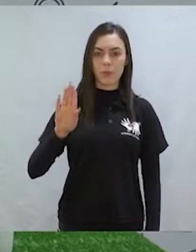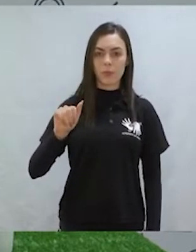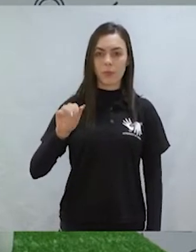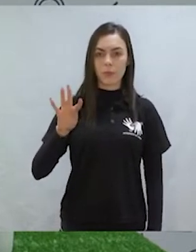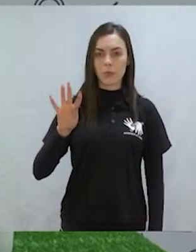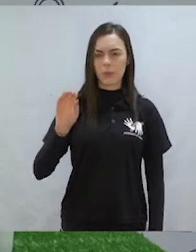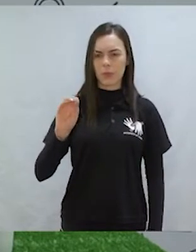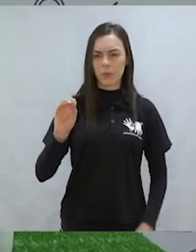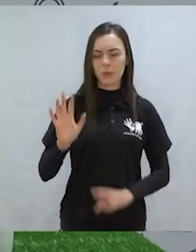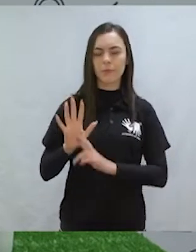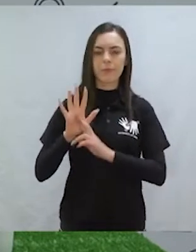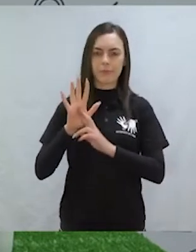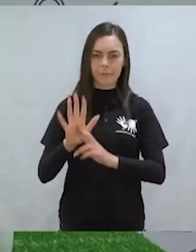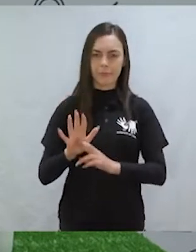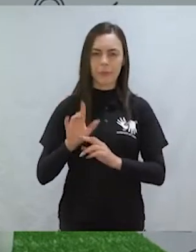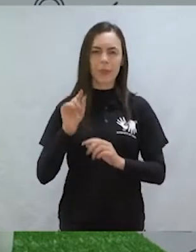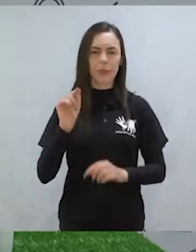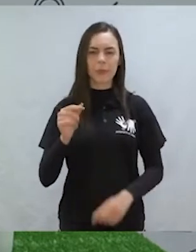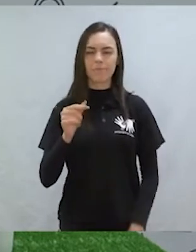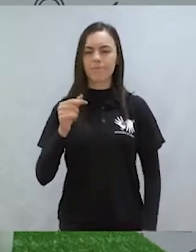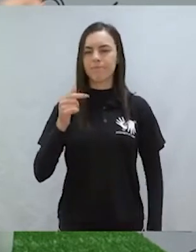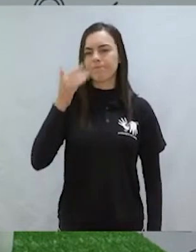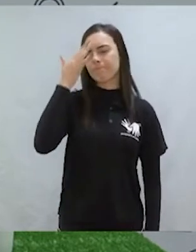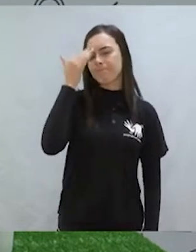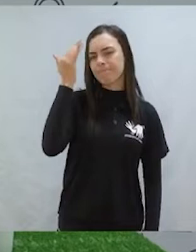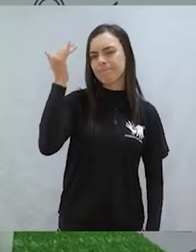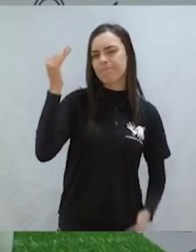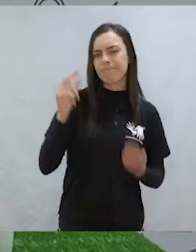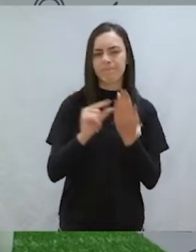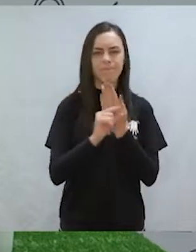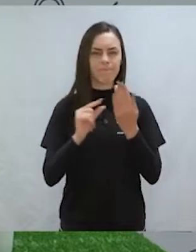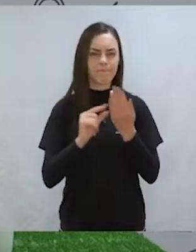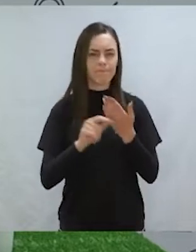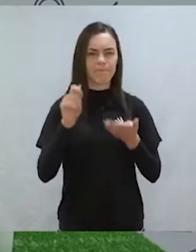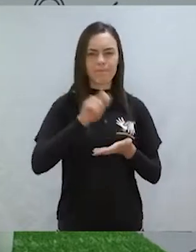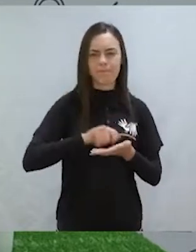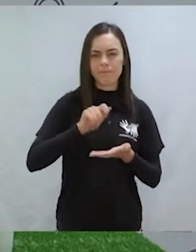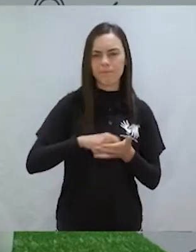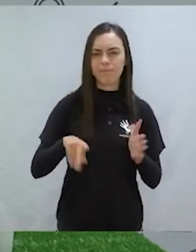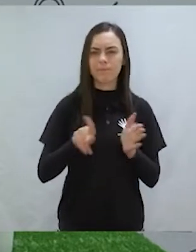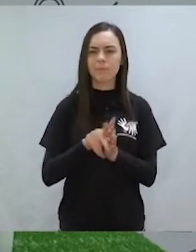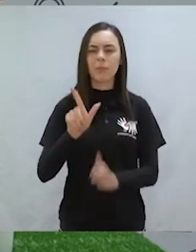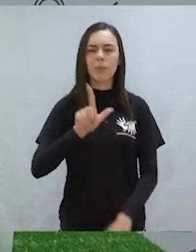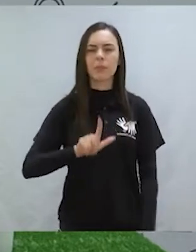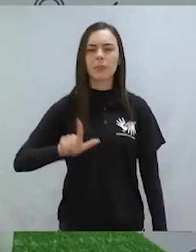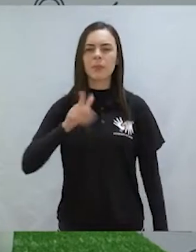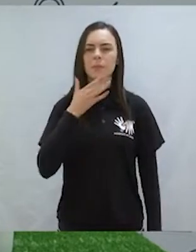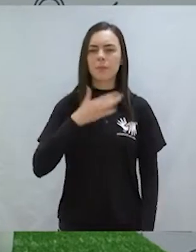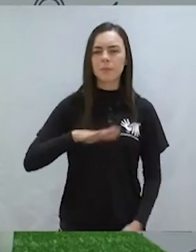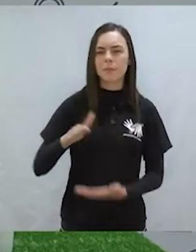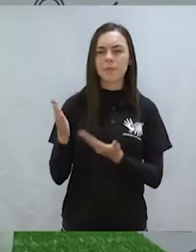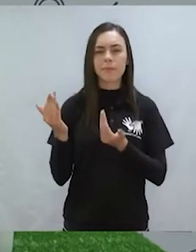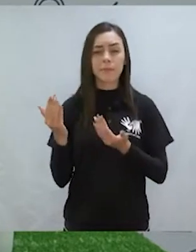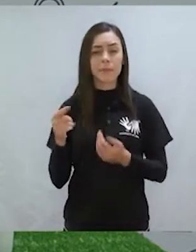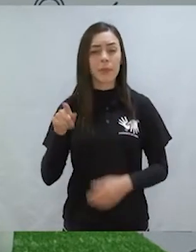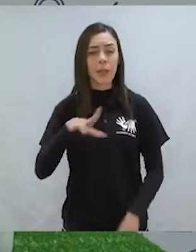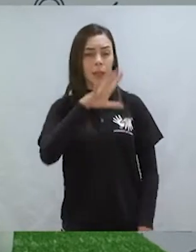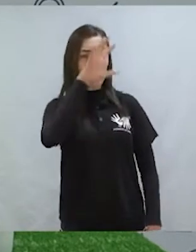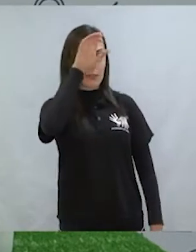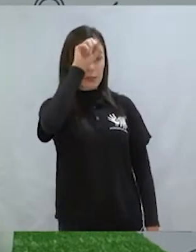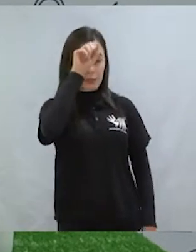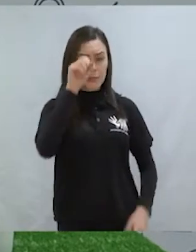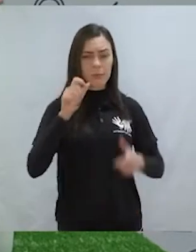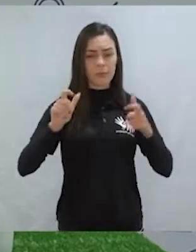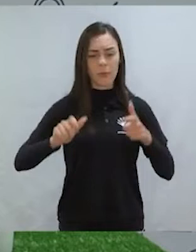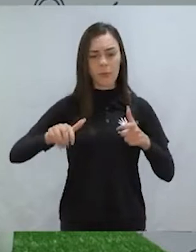representação do Monteiro Lobato, que é um grande escritor da literatura infanto-juvenil, e ele criou, se